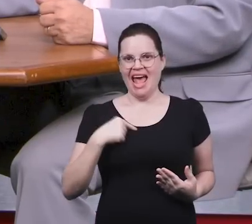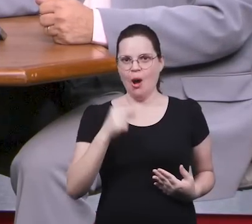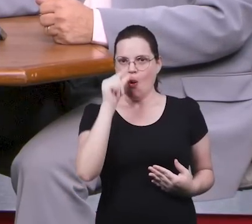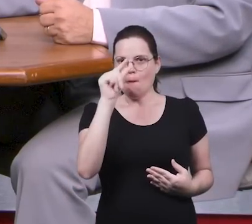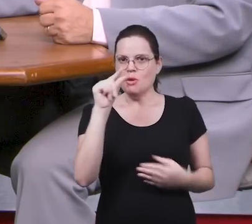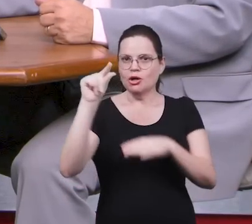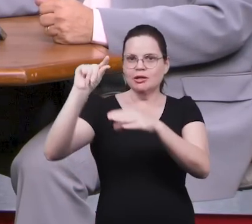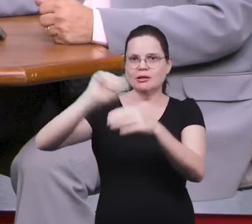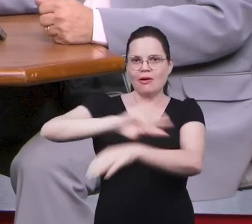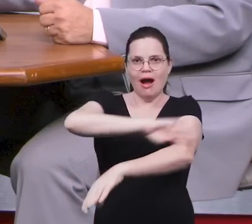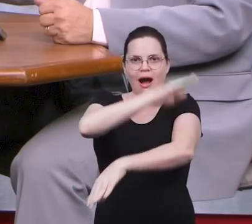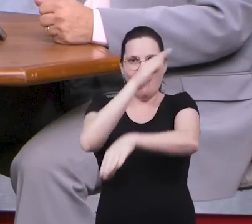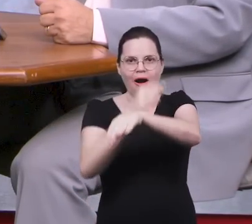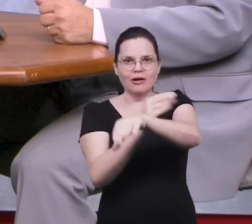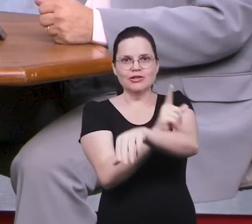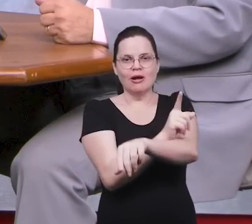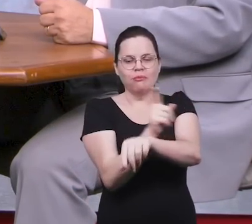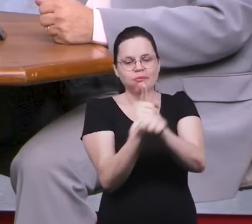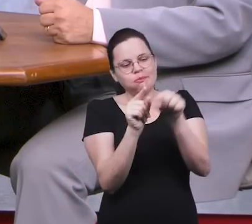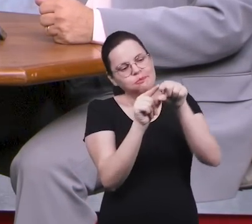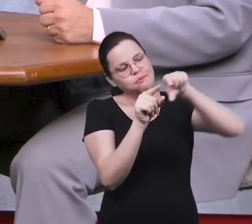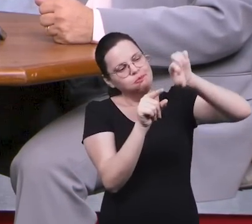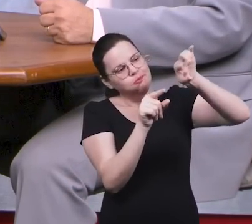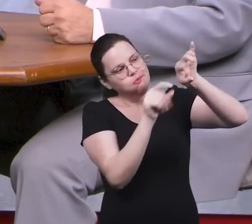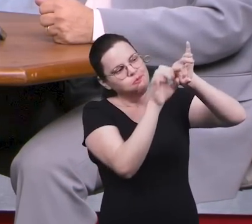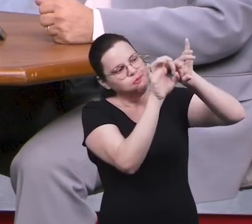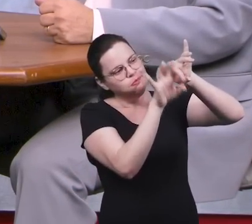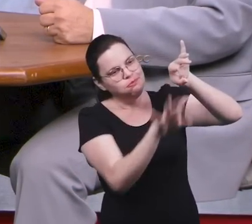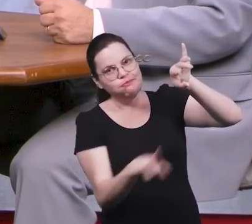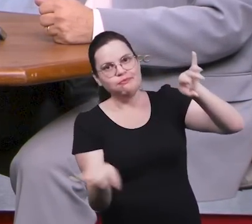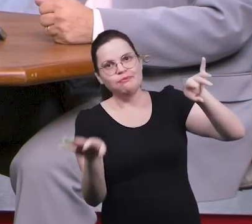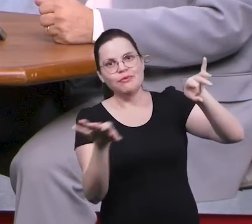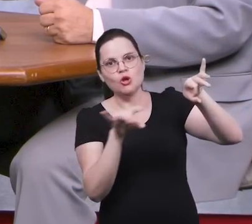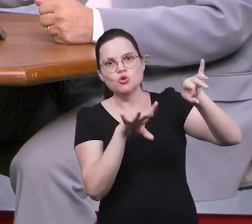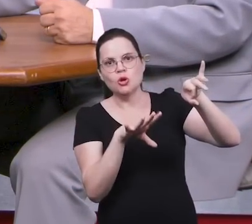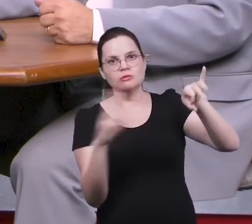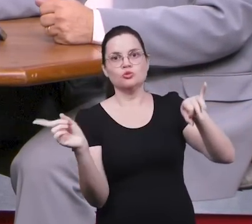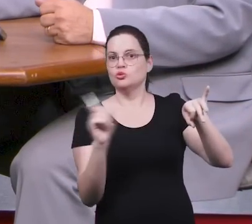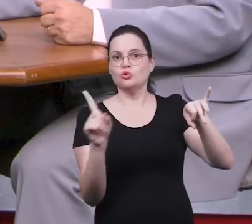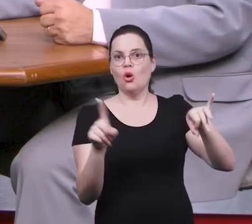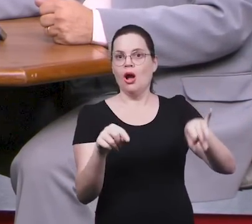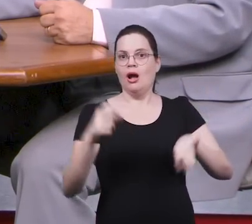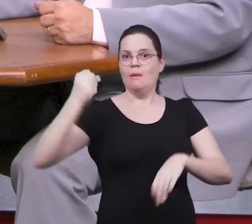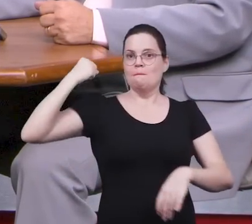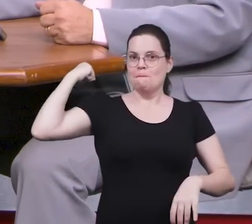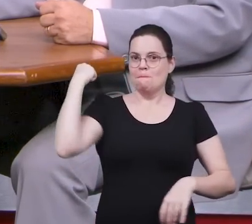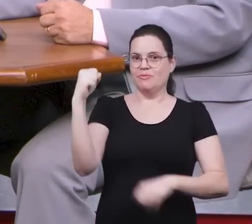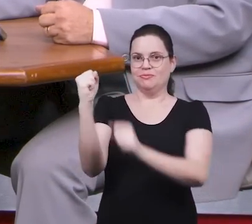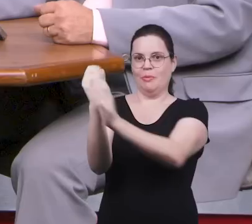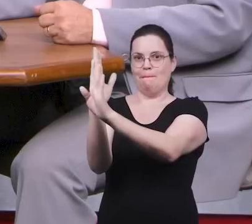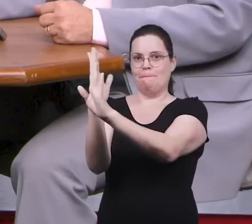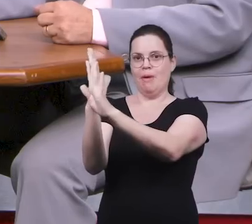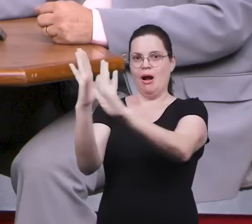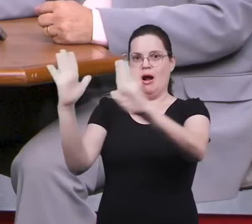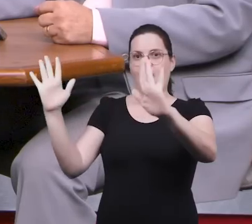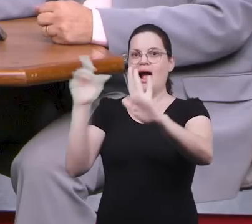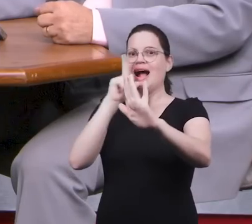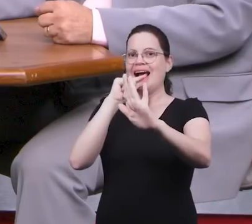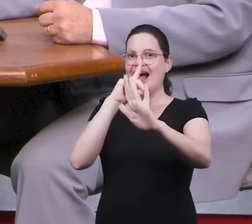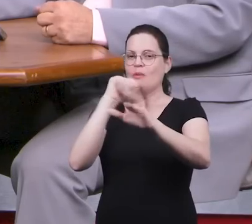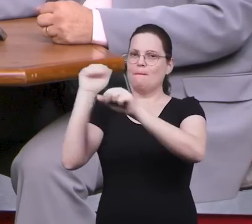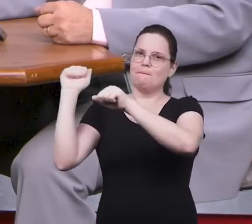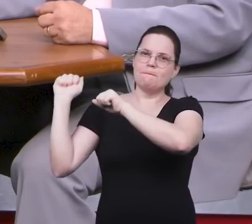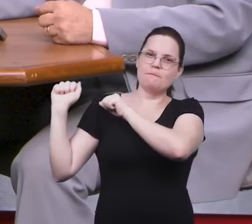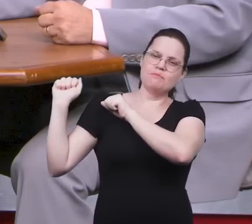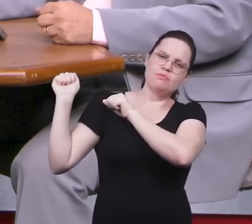uma torneirinha, não é? A sede, e não era só o povo, tinha todo o rebanho, sim, os animais. Claro. Então, por isso que a Bíblia não fala nem que saiu um